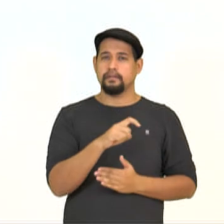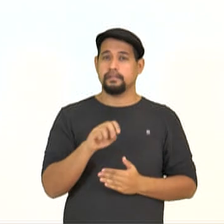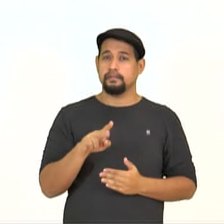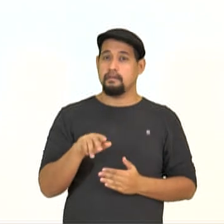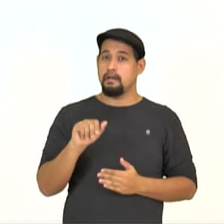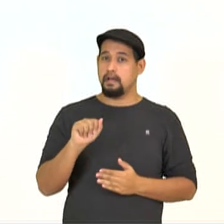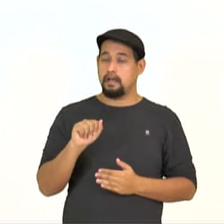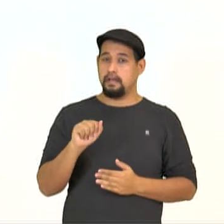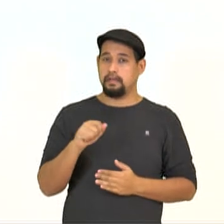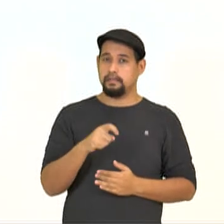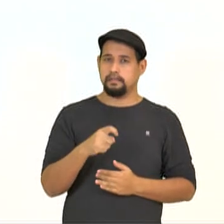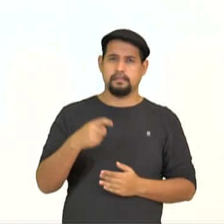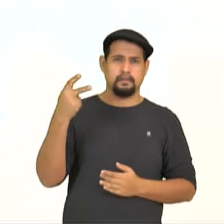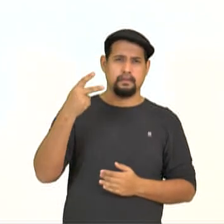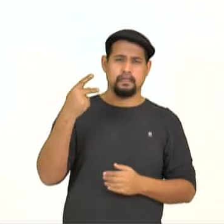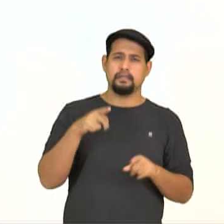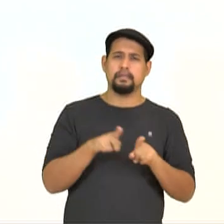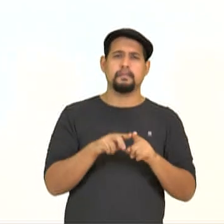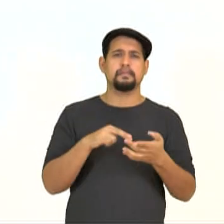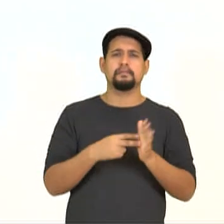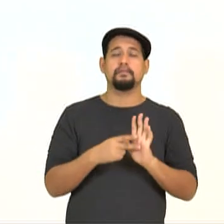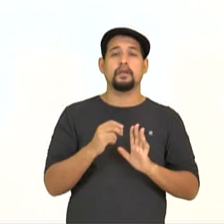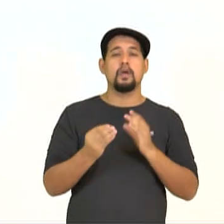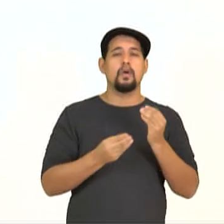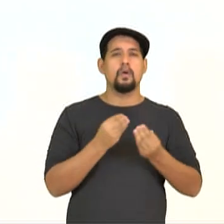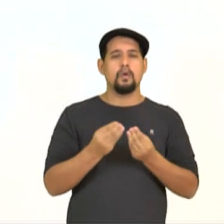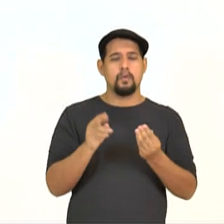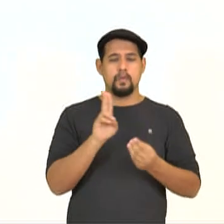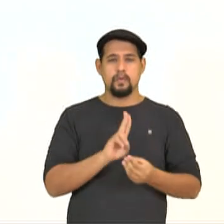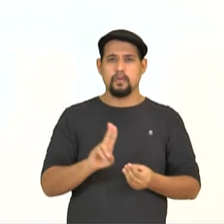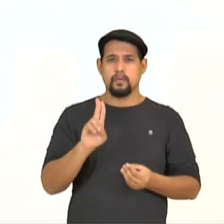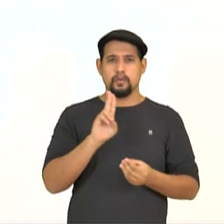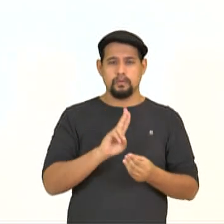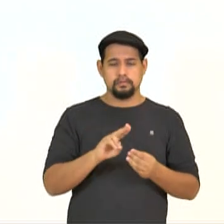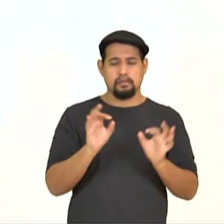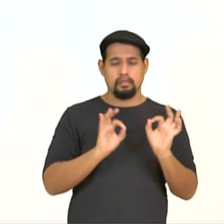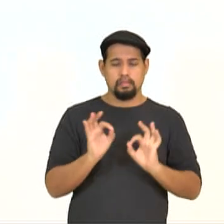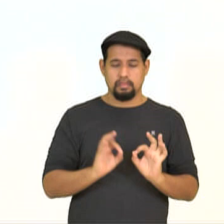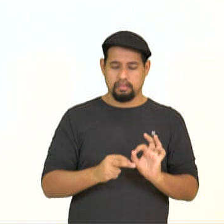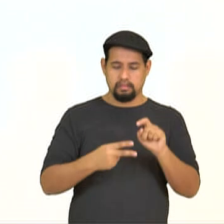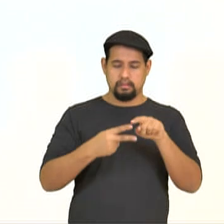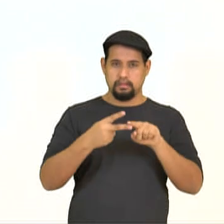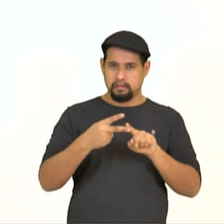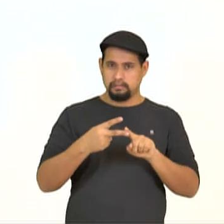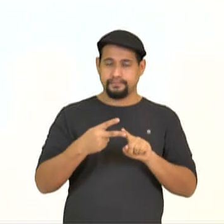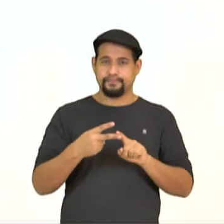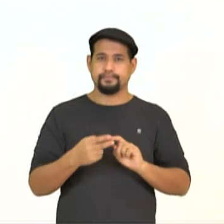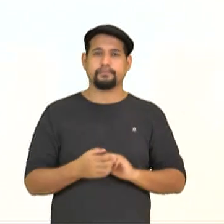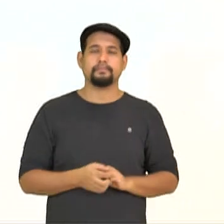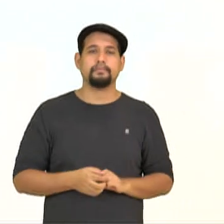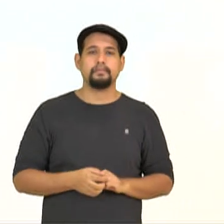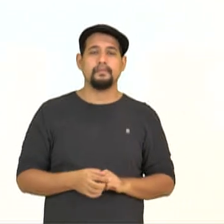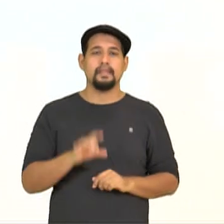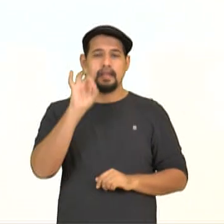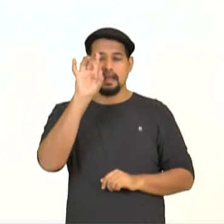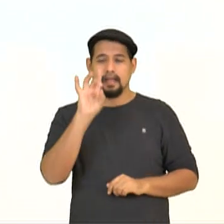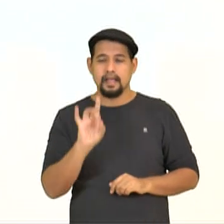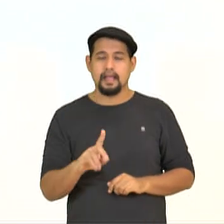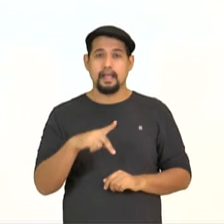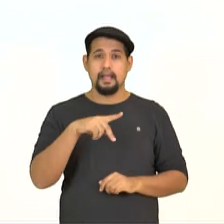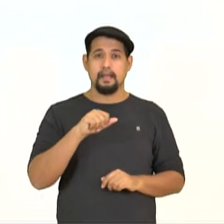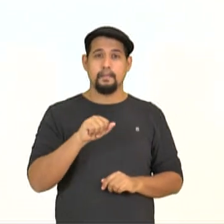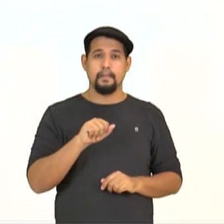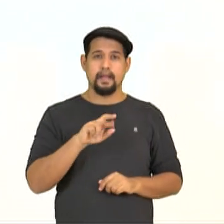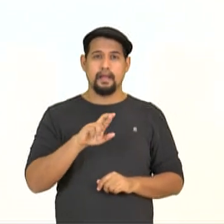a x ao quadrado, como são as abscissas e as ordenadas de 2 pontos, em cada parábola, né,